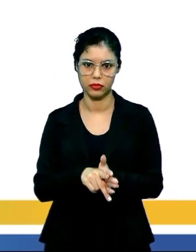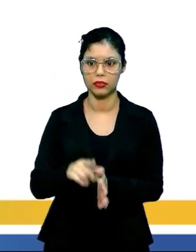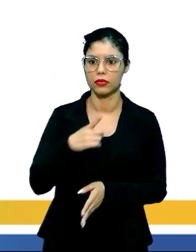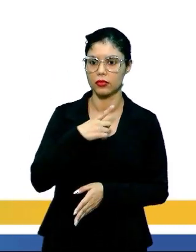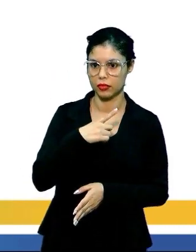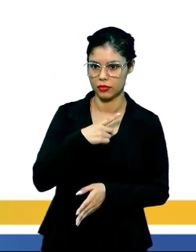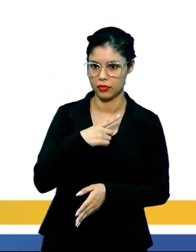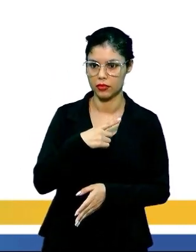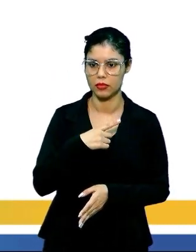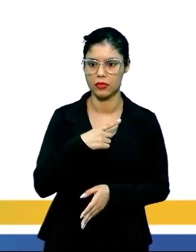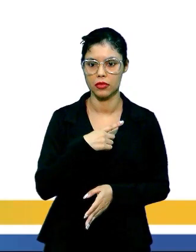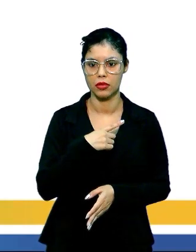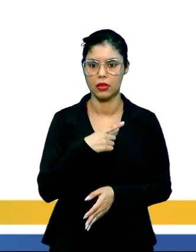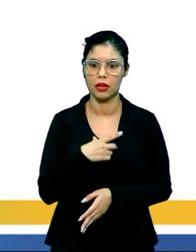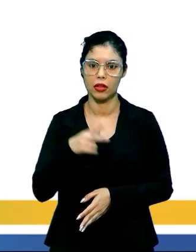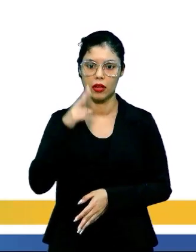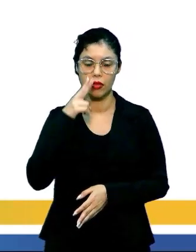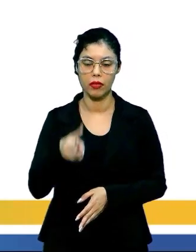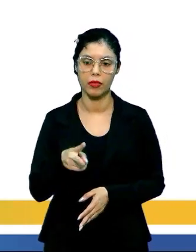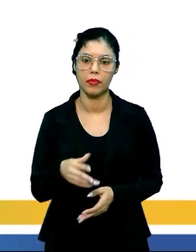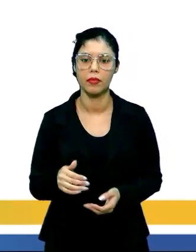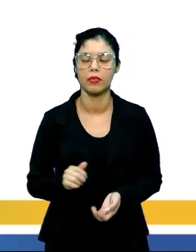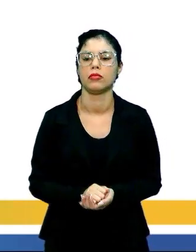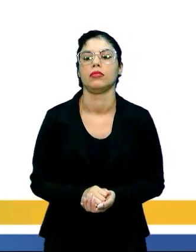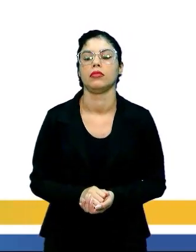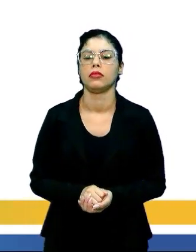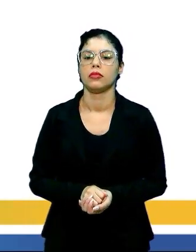peso respectivo. Vamos entender isso?